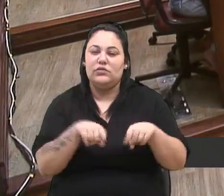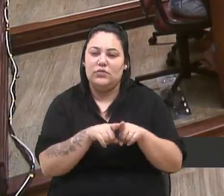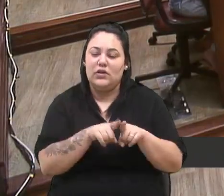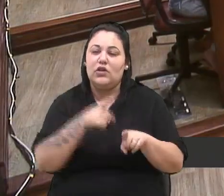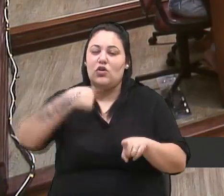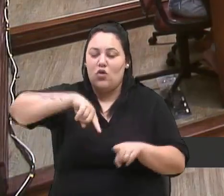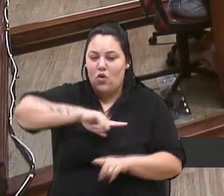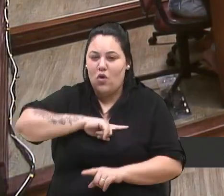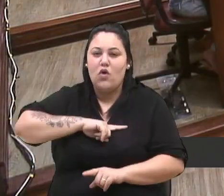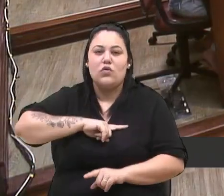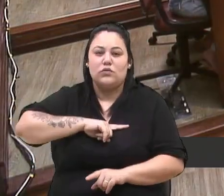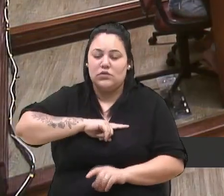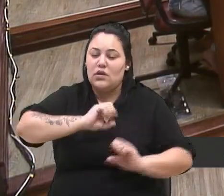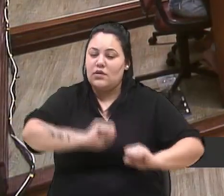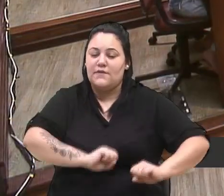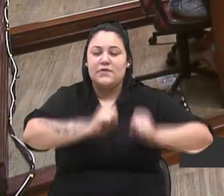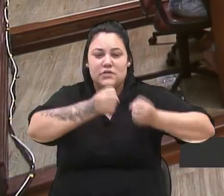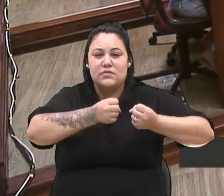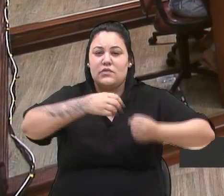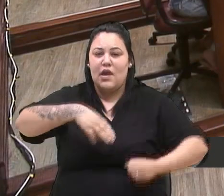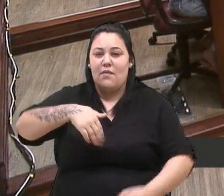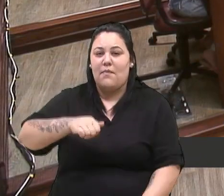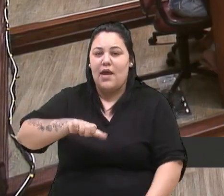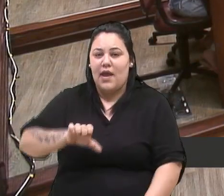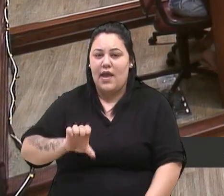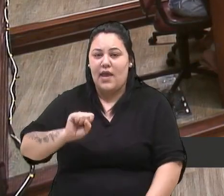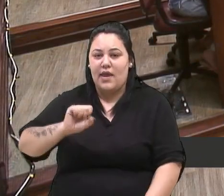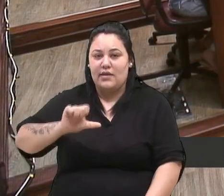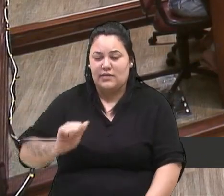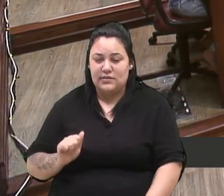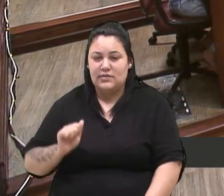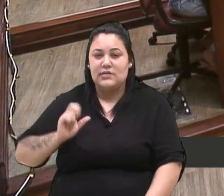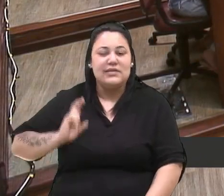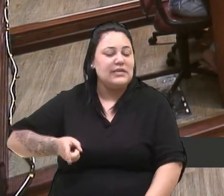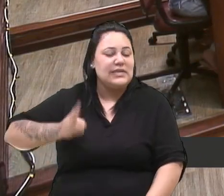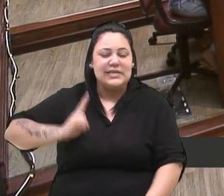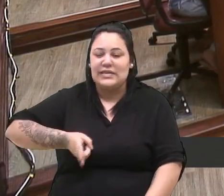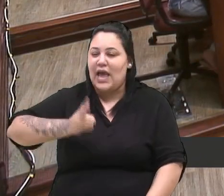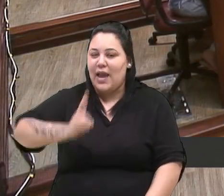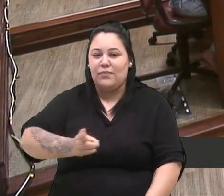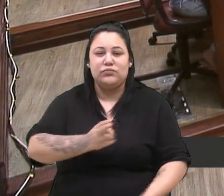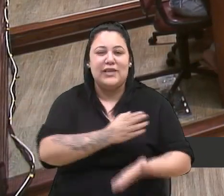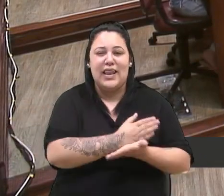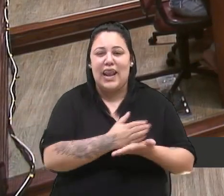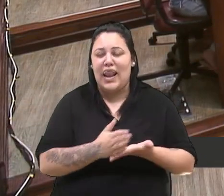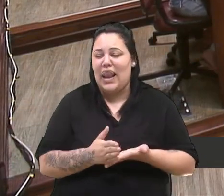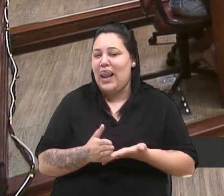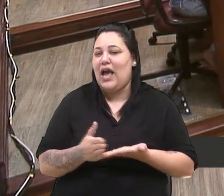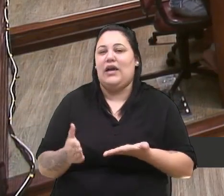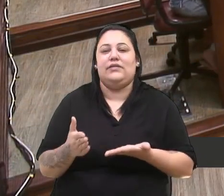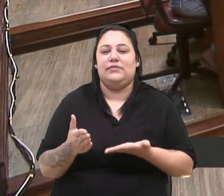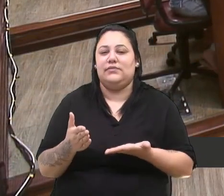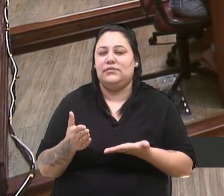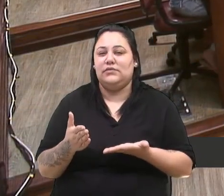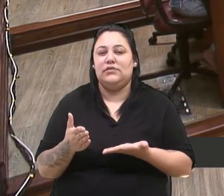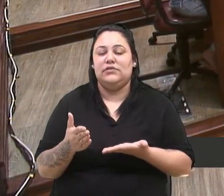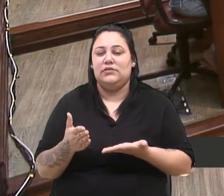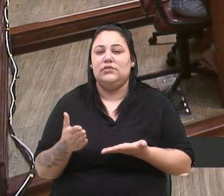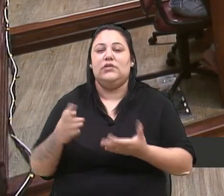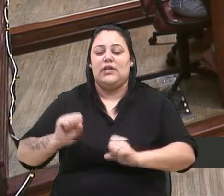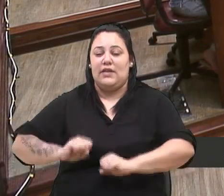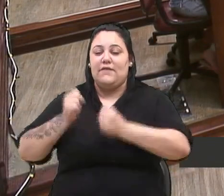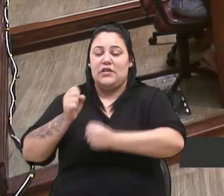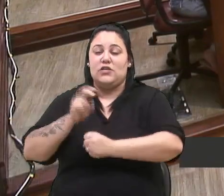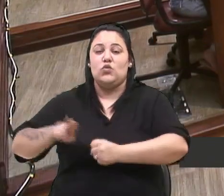somos defensores da Maesa e sempre fomos, desde o início, na defesa da ocupação daquela